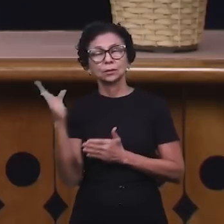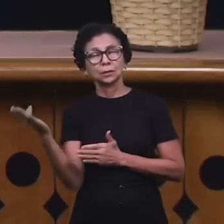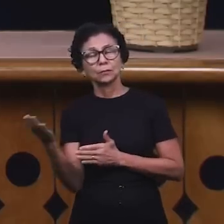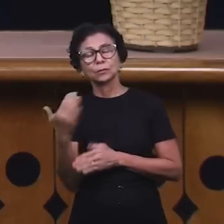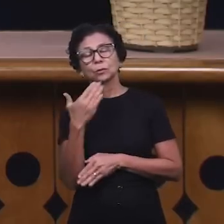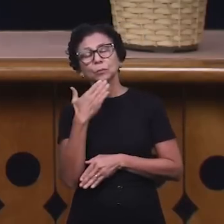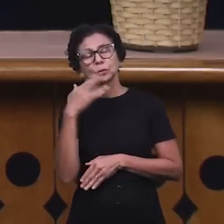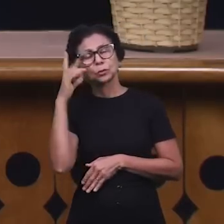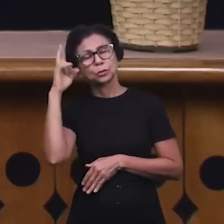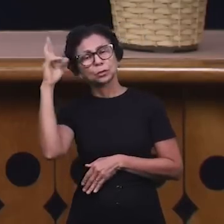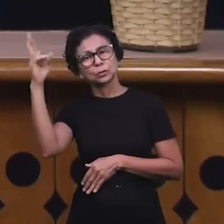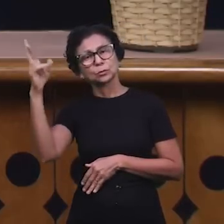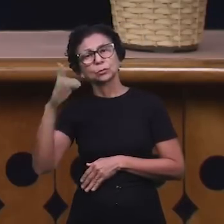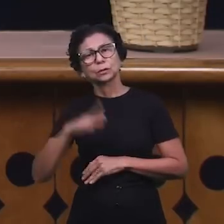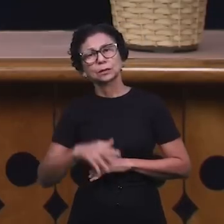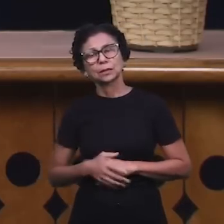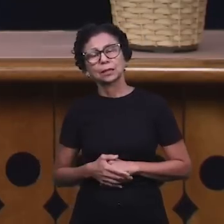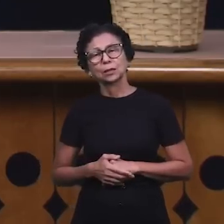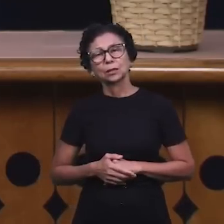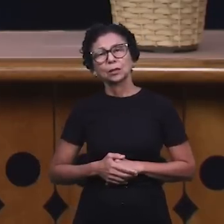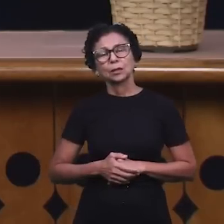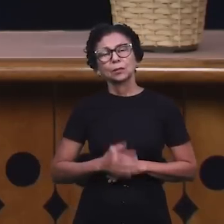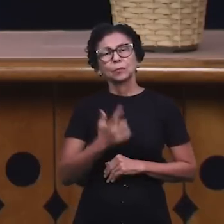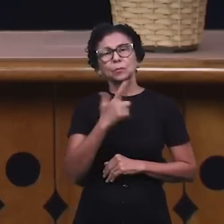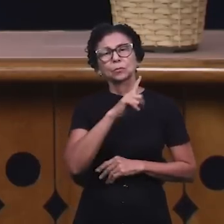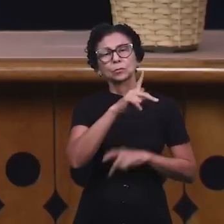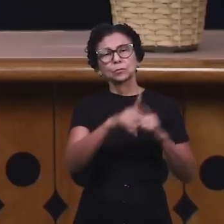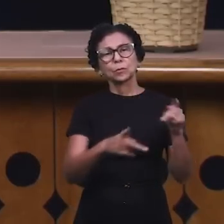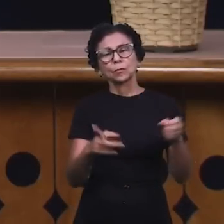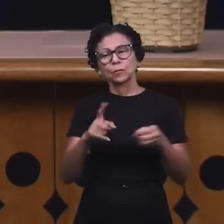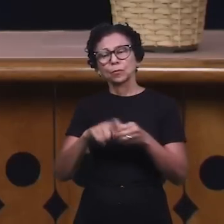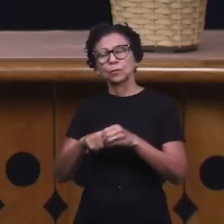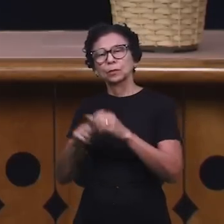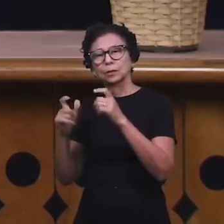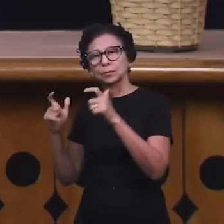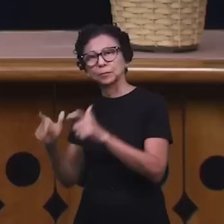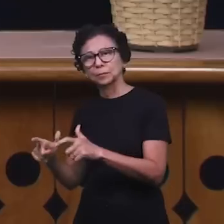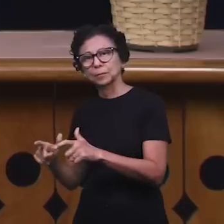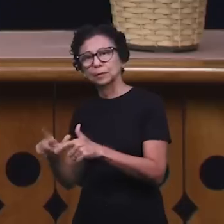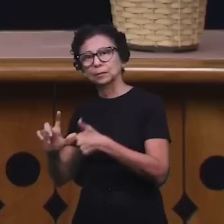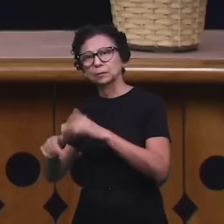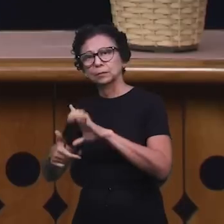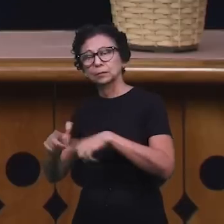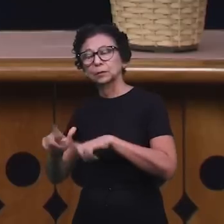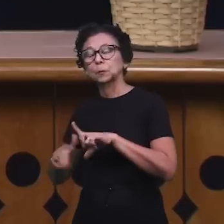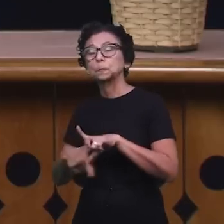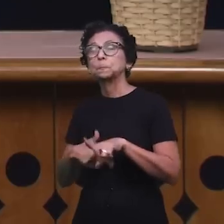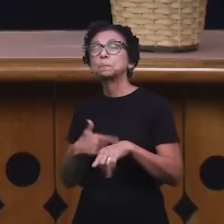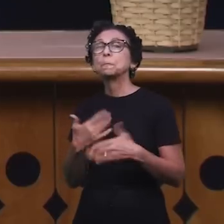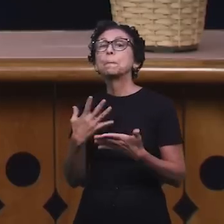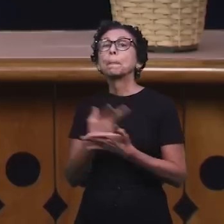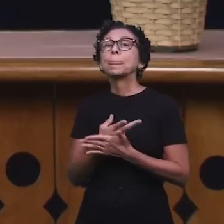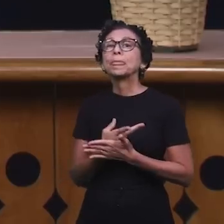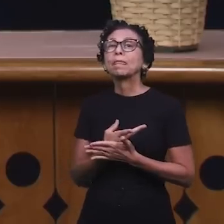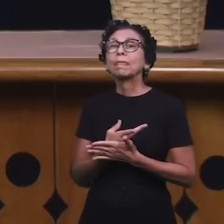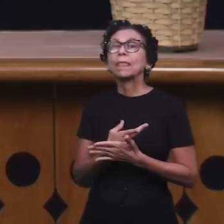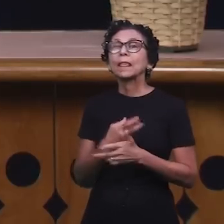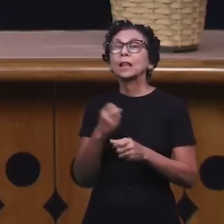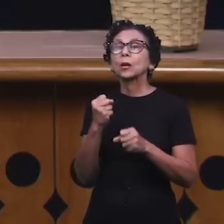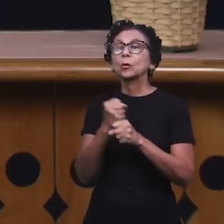para trazê-los de volta para a sua terra. Agora, o que acontece? Na hora que construir o templo, eles vão